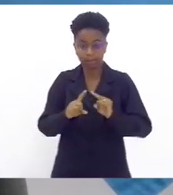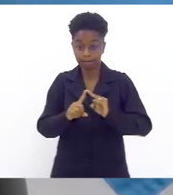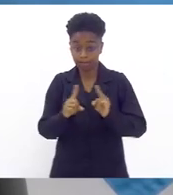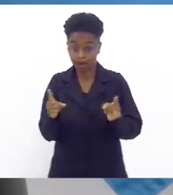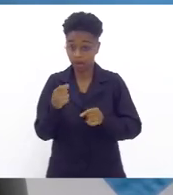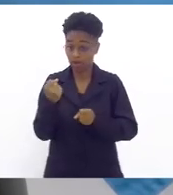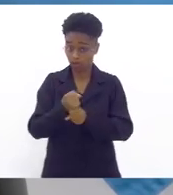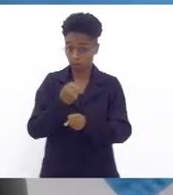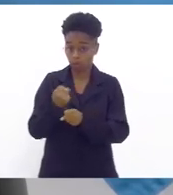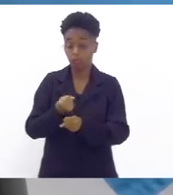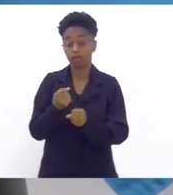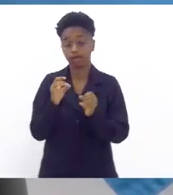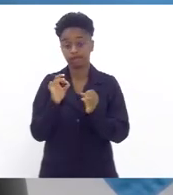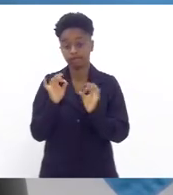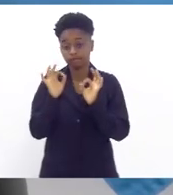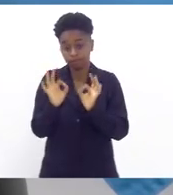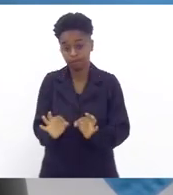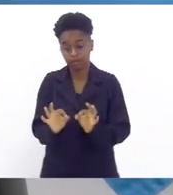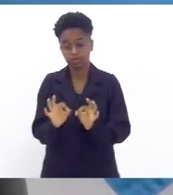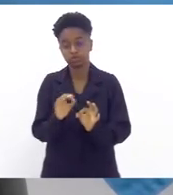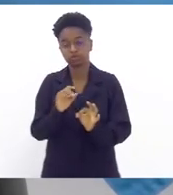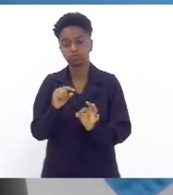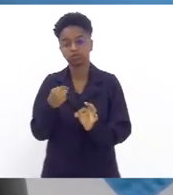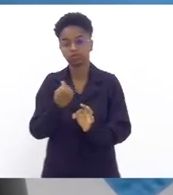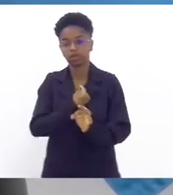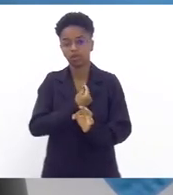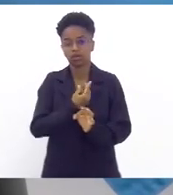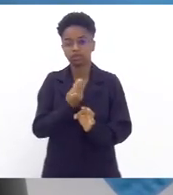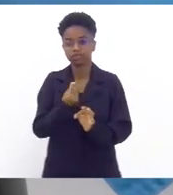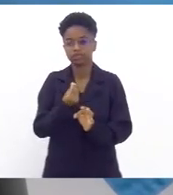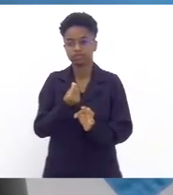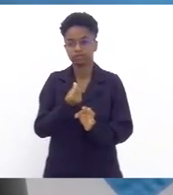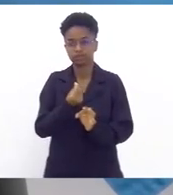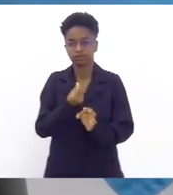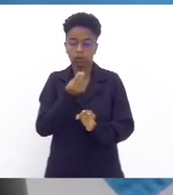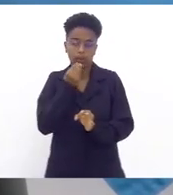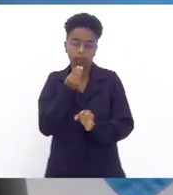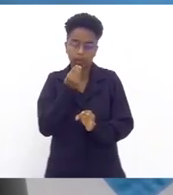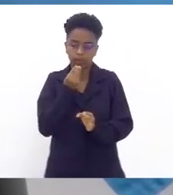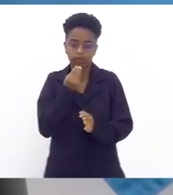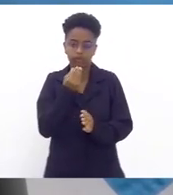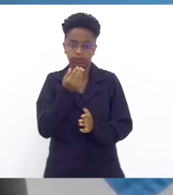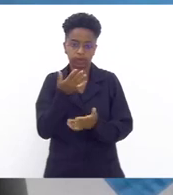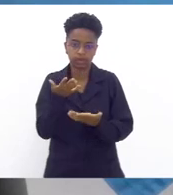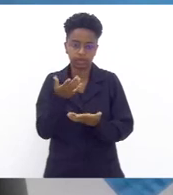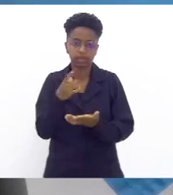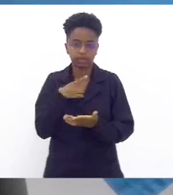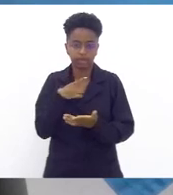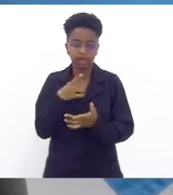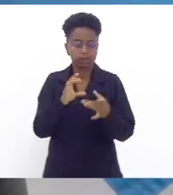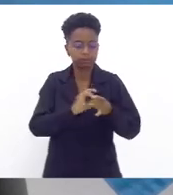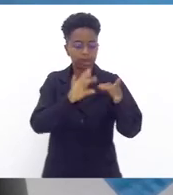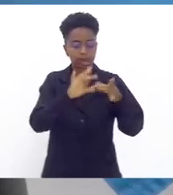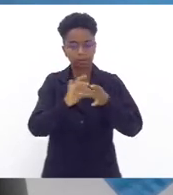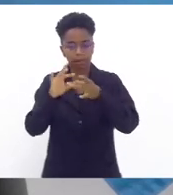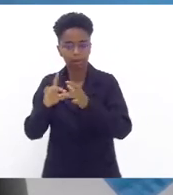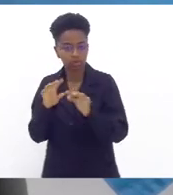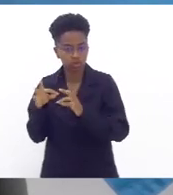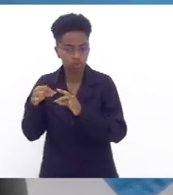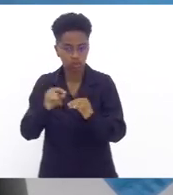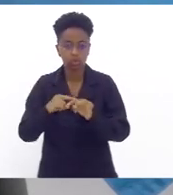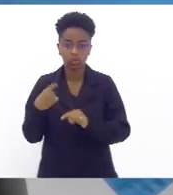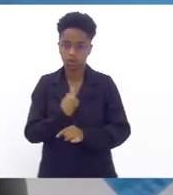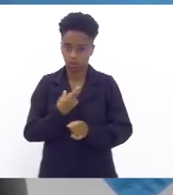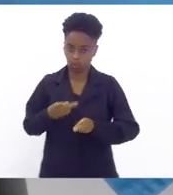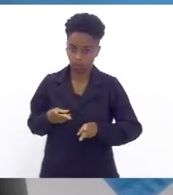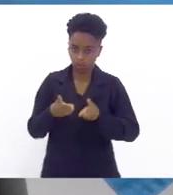a obra de fato a gente vai vai obviamente de todas as autorizações a gente vai continuar